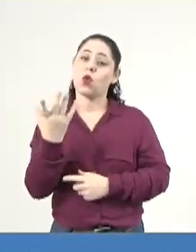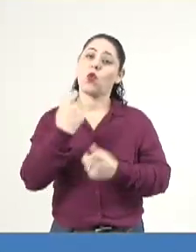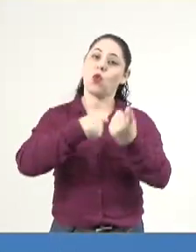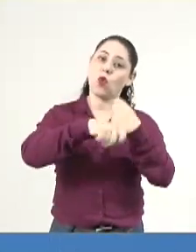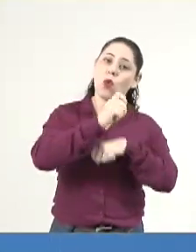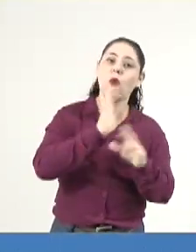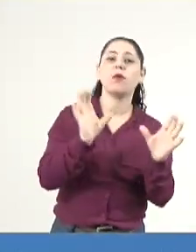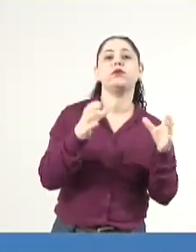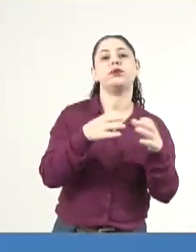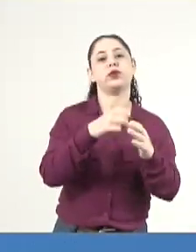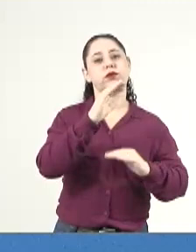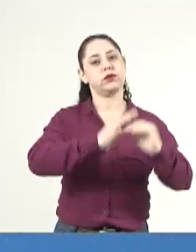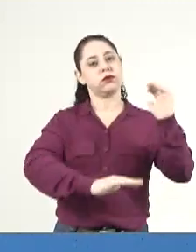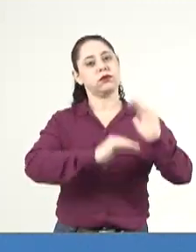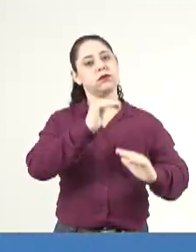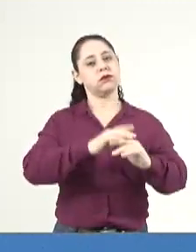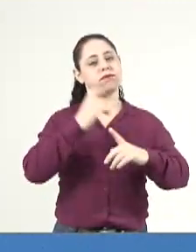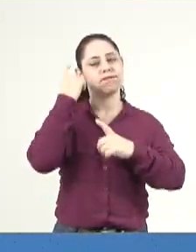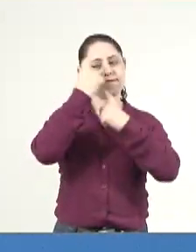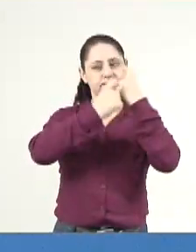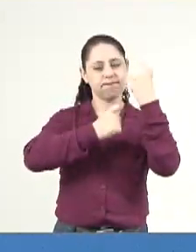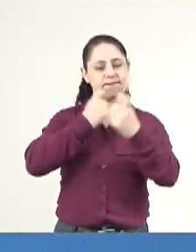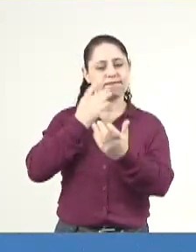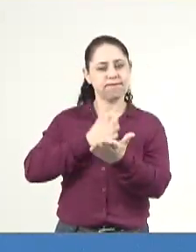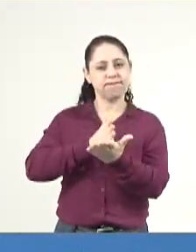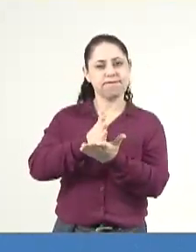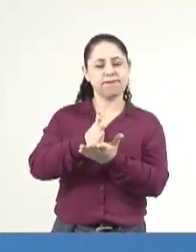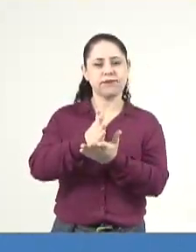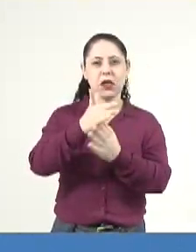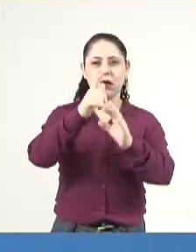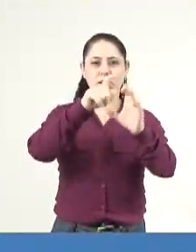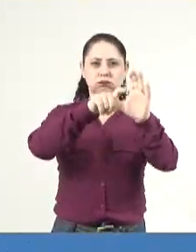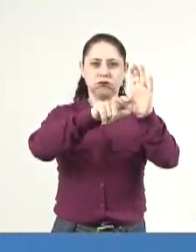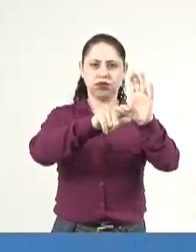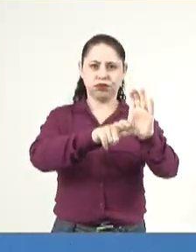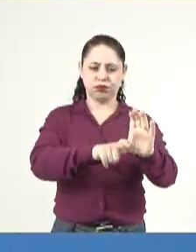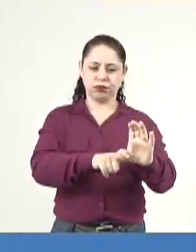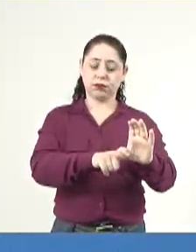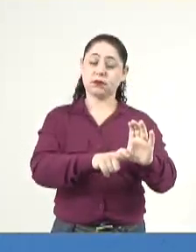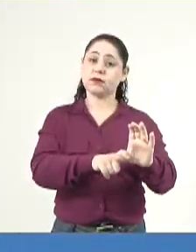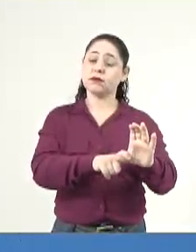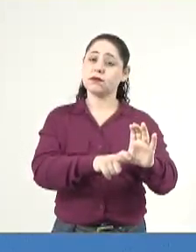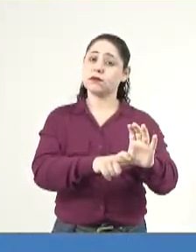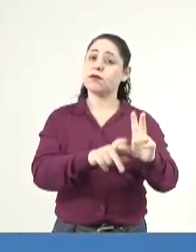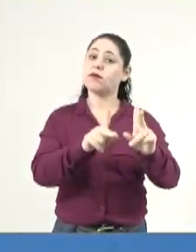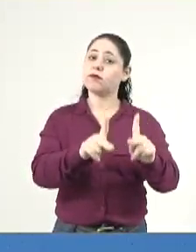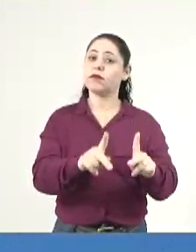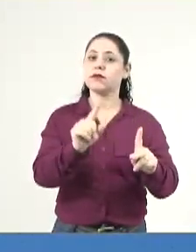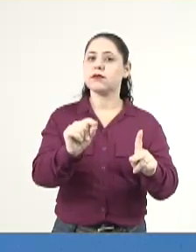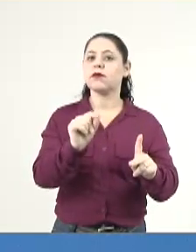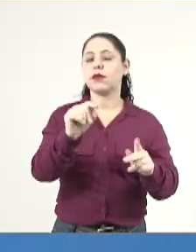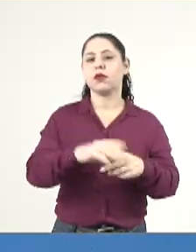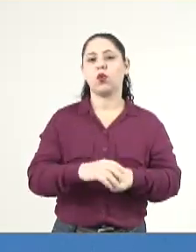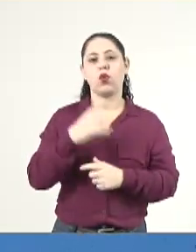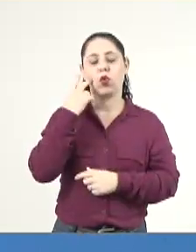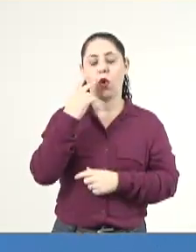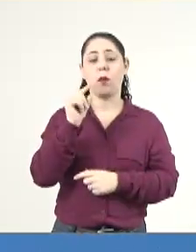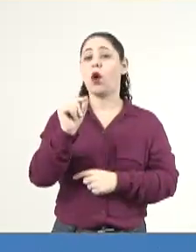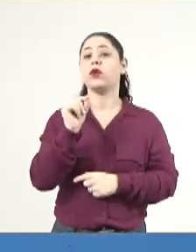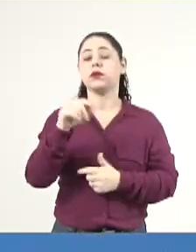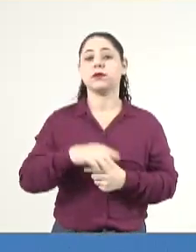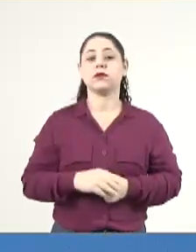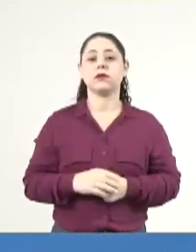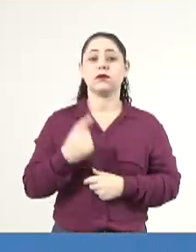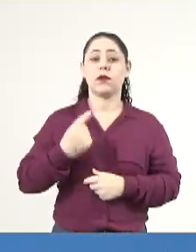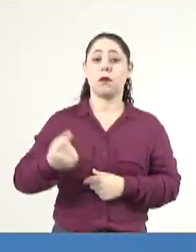mercado que estão preocupados com essa trajetória de dívida pública, déficit nominal. O que seria o normal? No